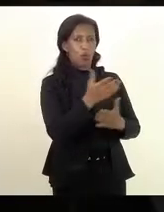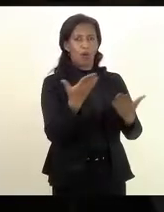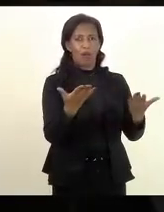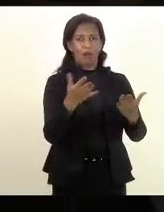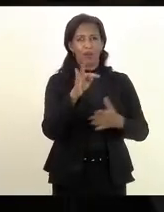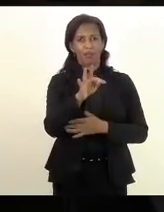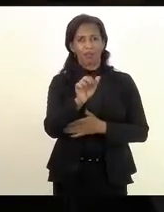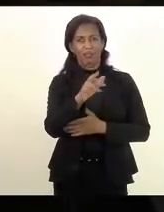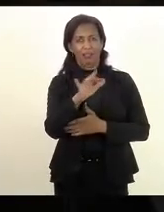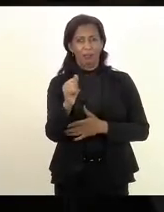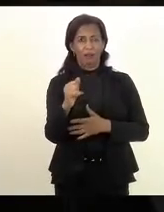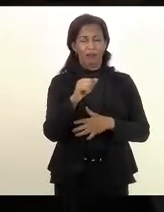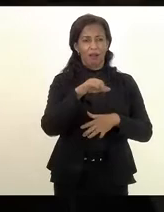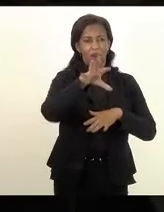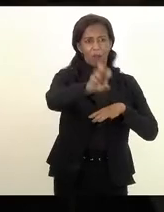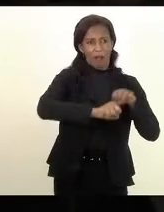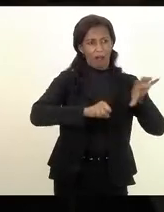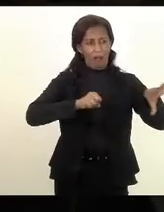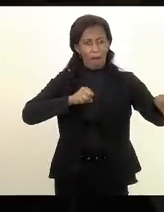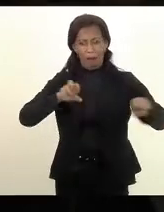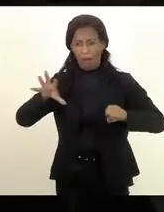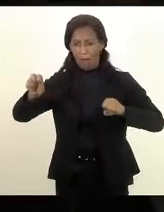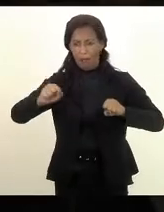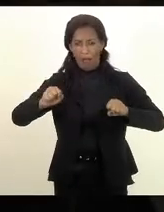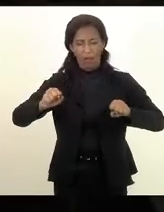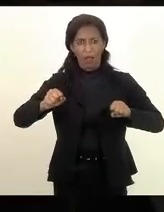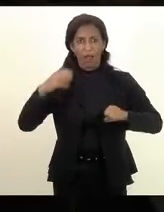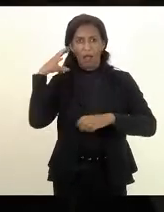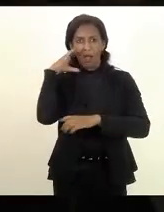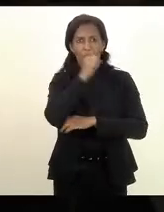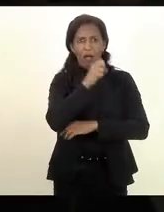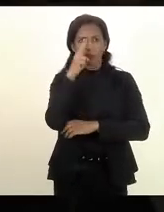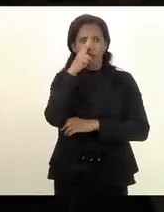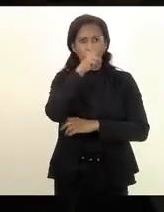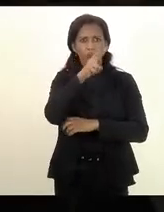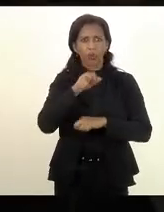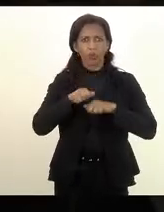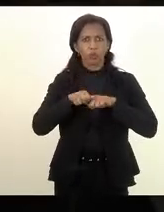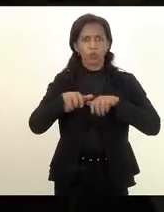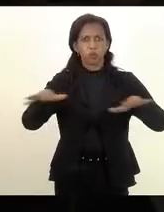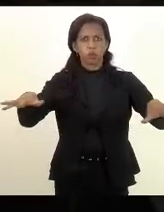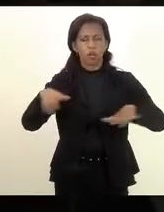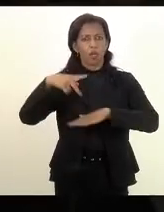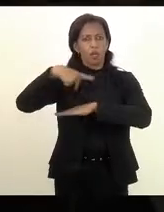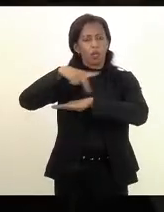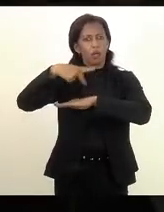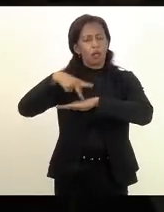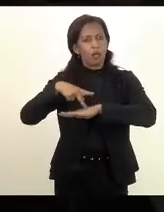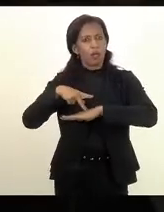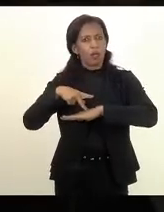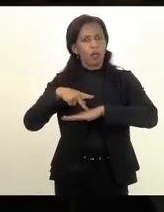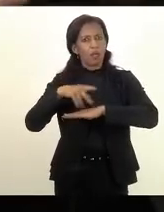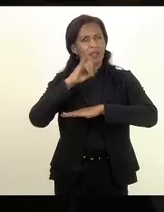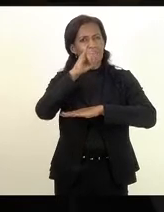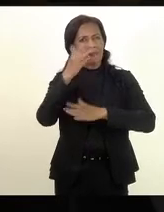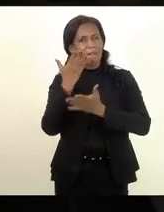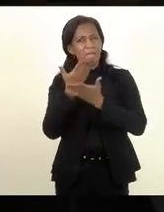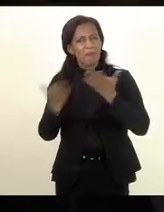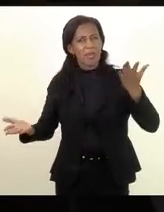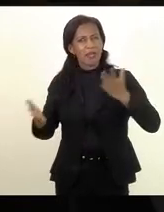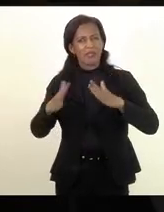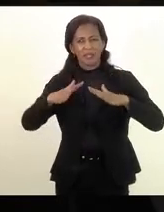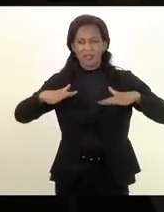avanço muito rápido das forças do Talibã naquele país se há perdas de modo geral